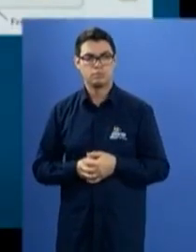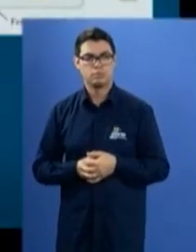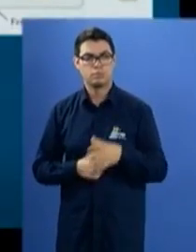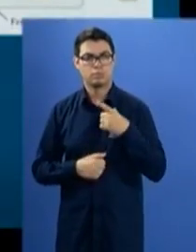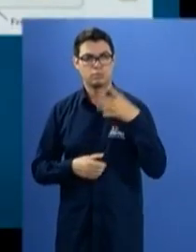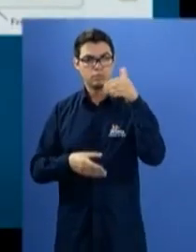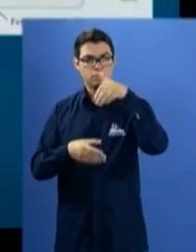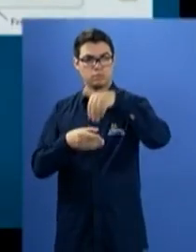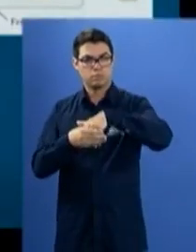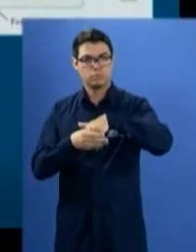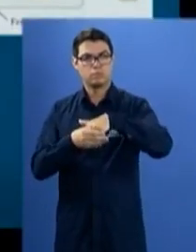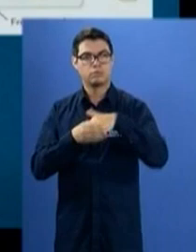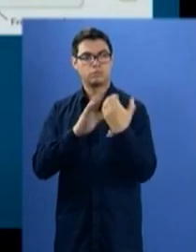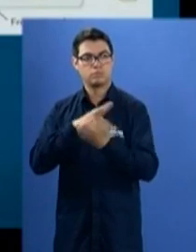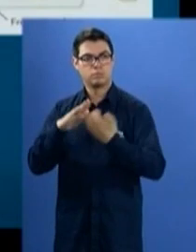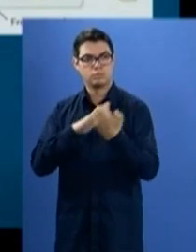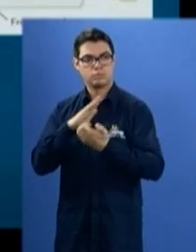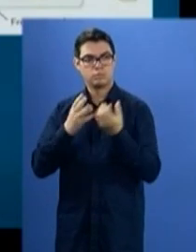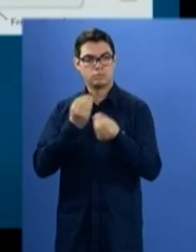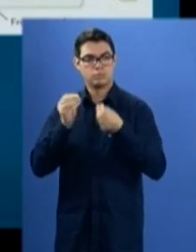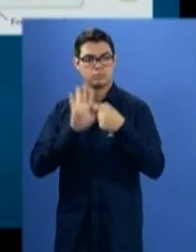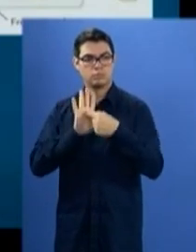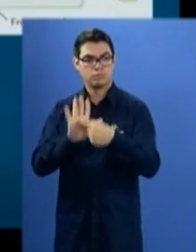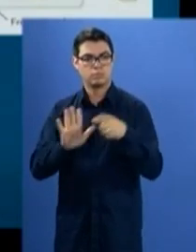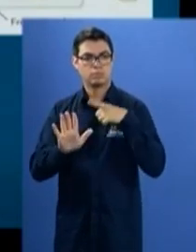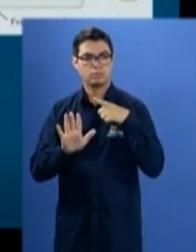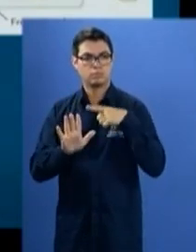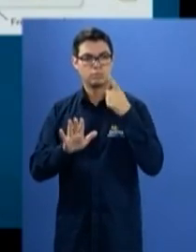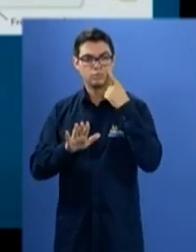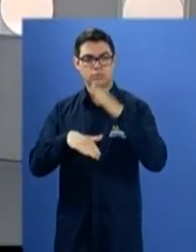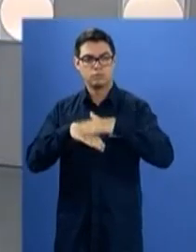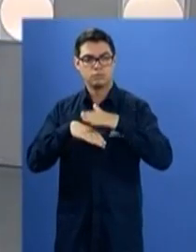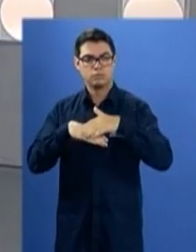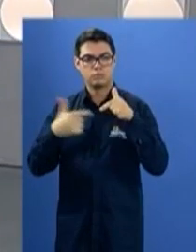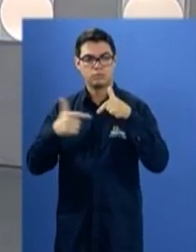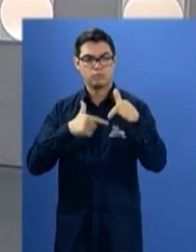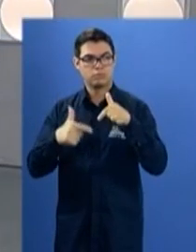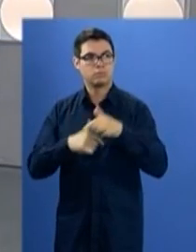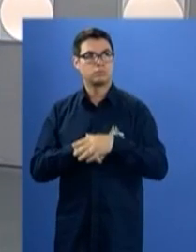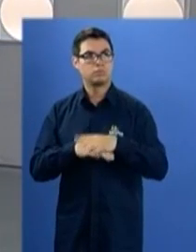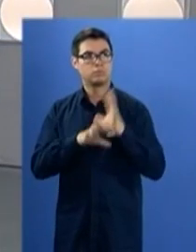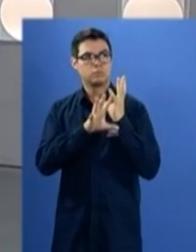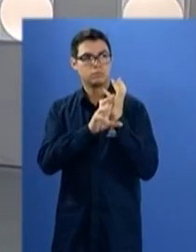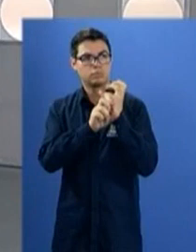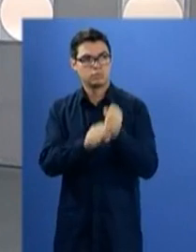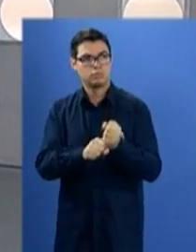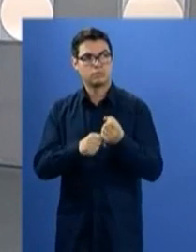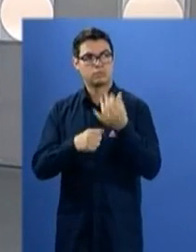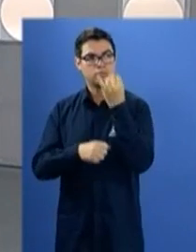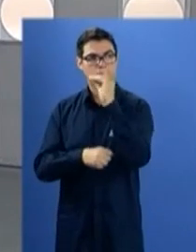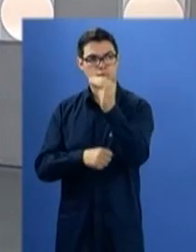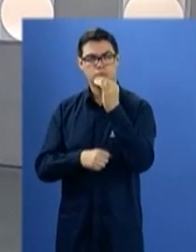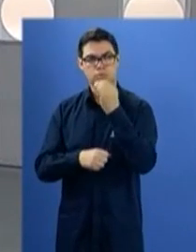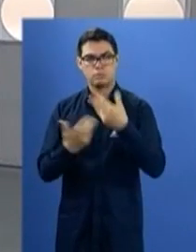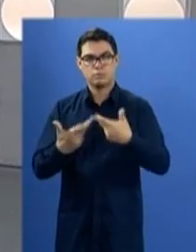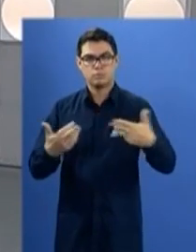Dentro de uma empresa, nós temos aqui mão de obra, capital, energia